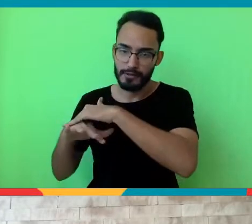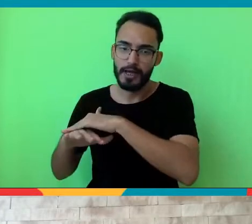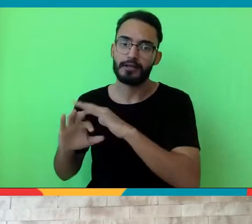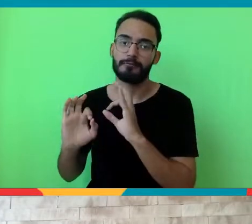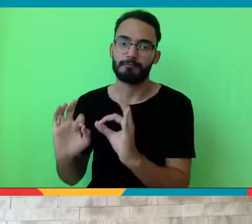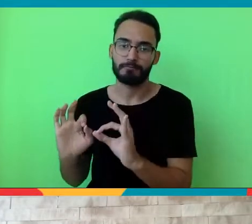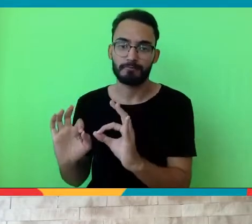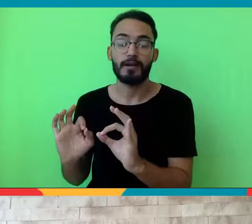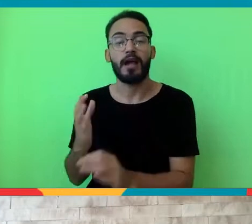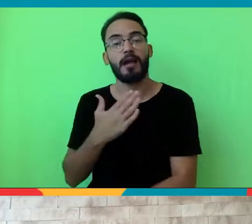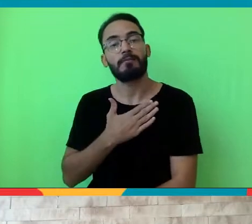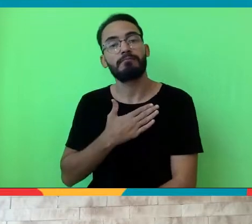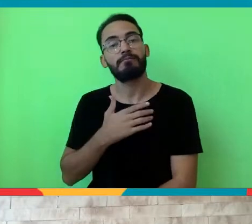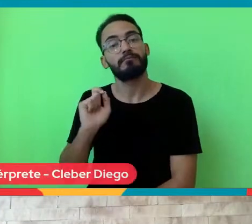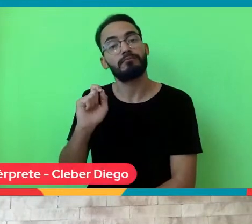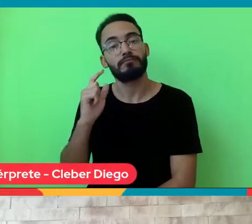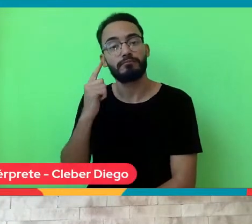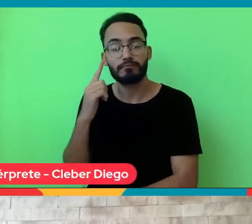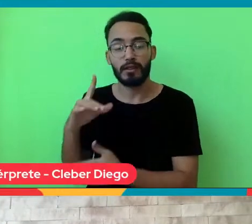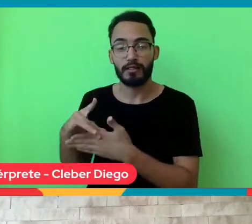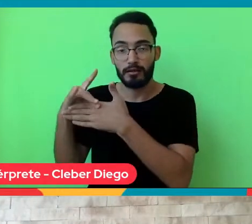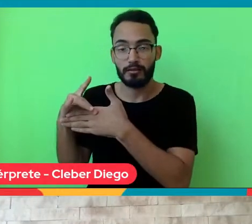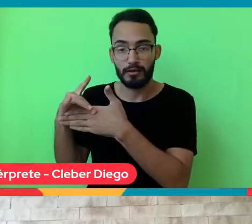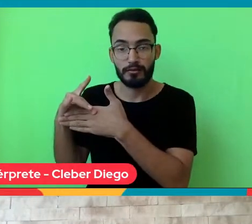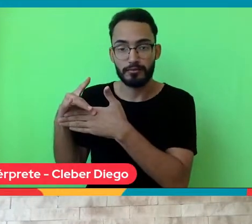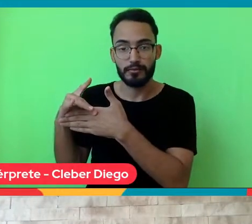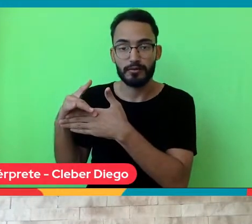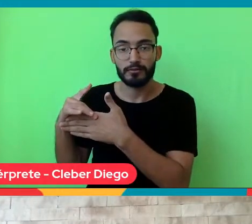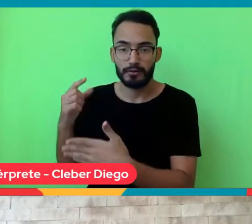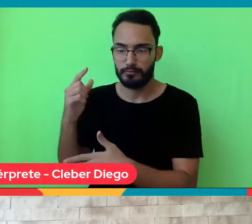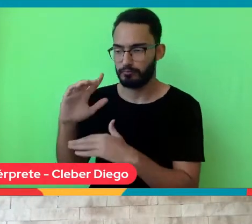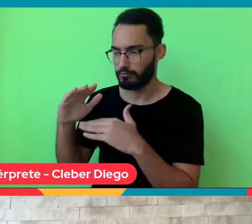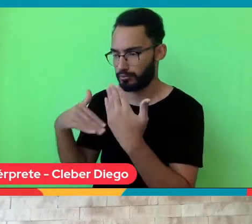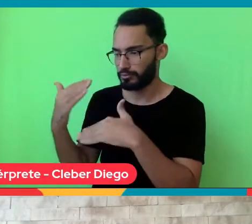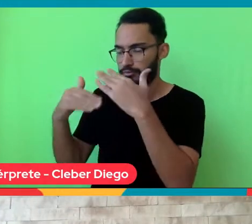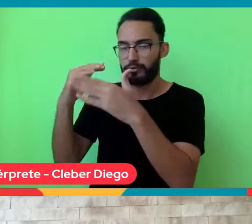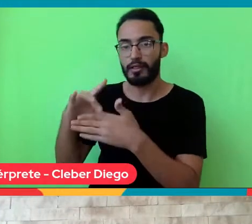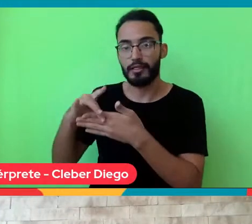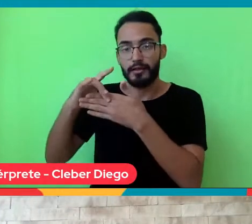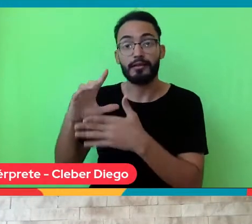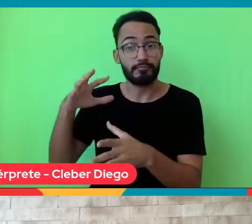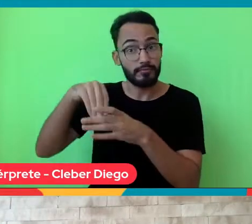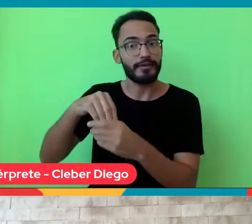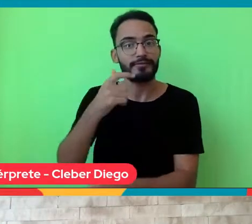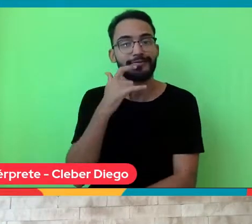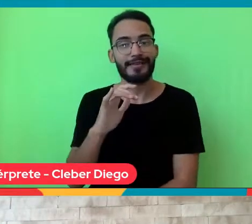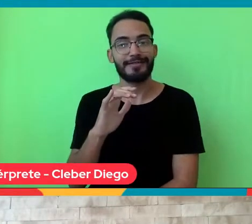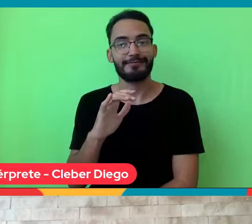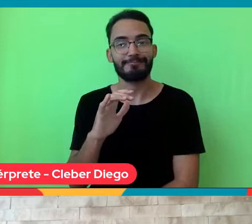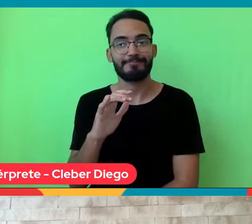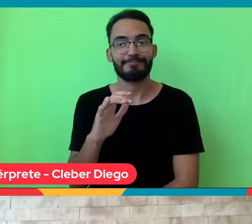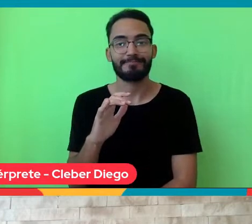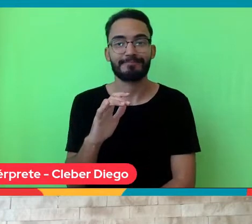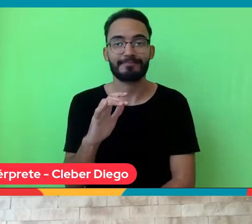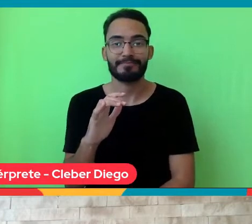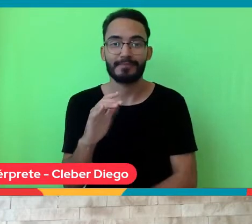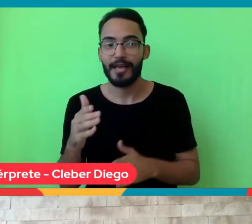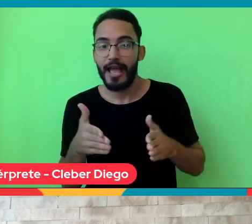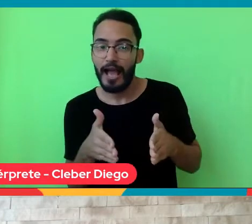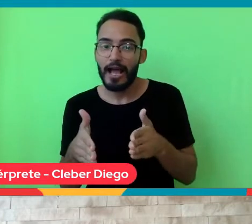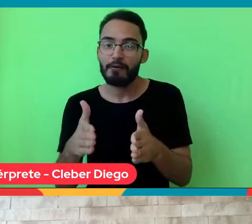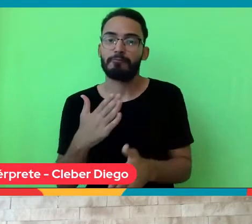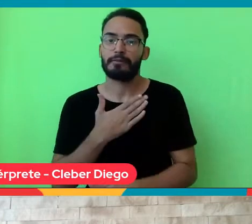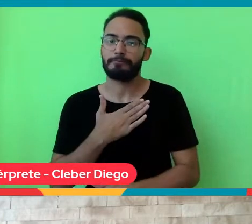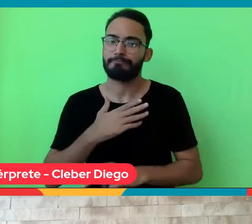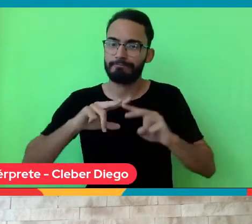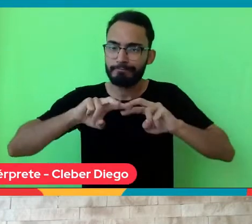eu desenvolvi boa parte da liderança, do assunto liderança na minha carreira dentro da CIT. Acho que foi um caminho que eu me orgulho